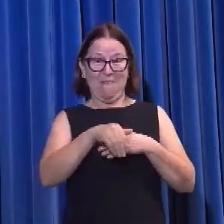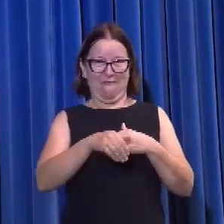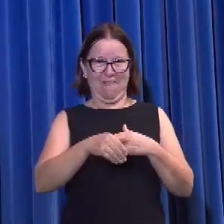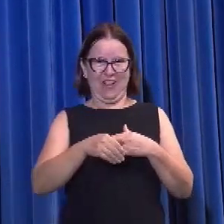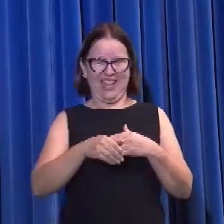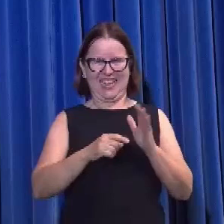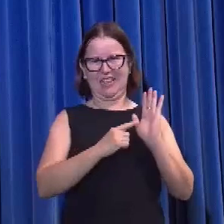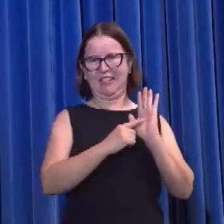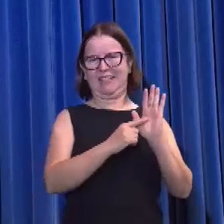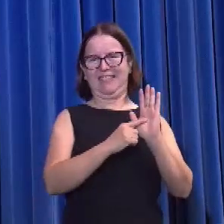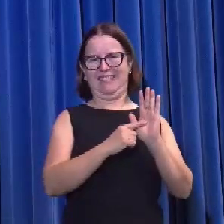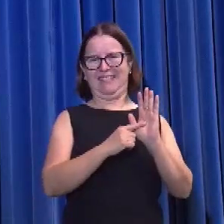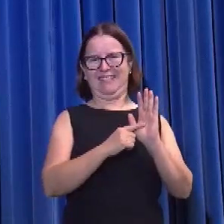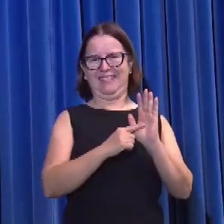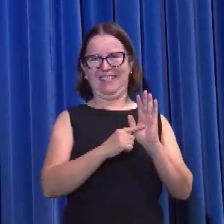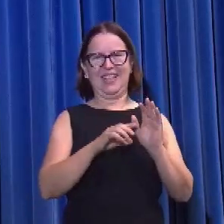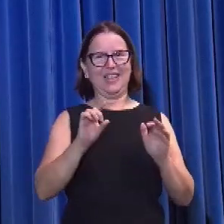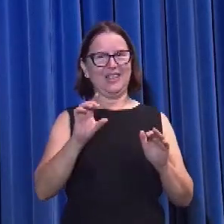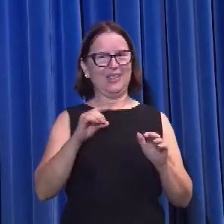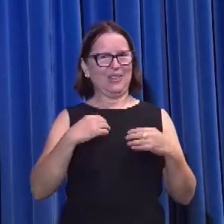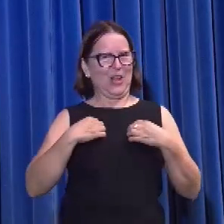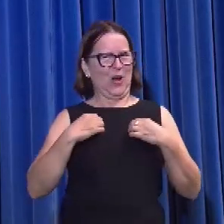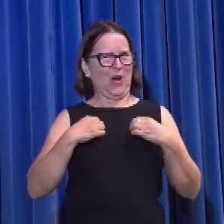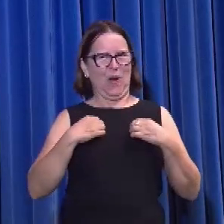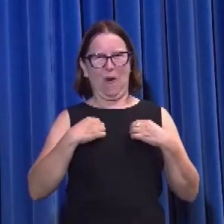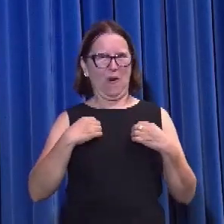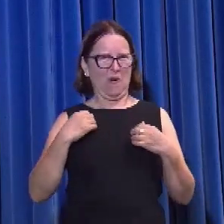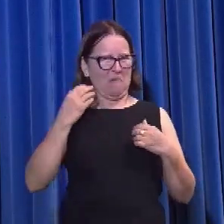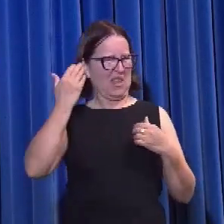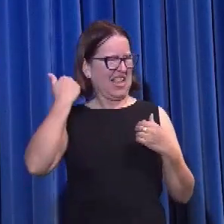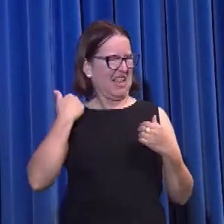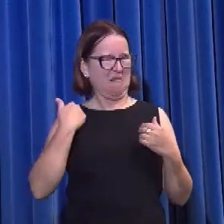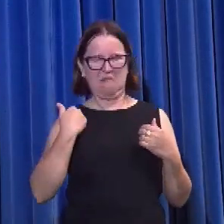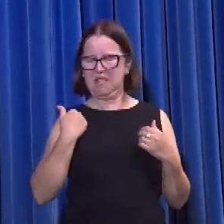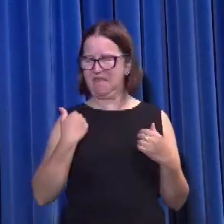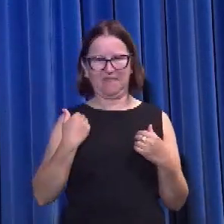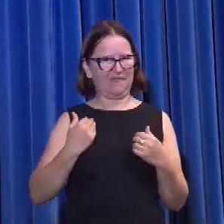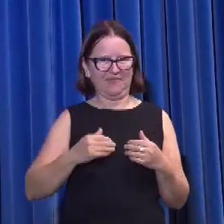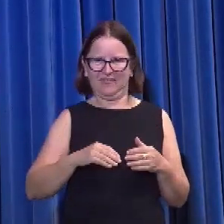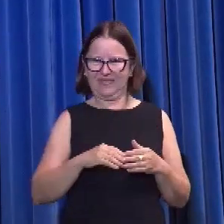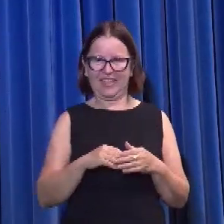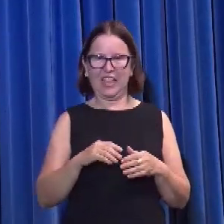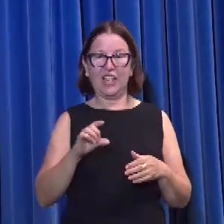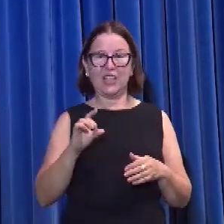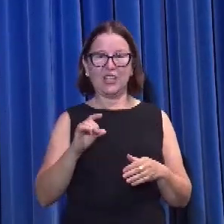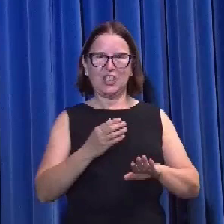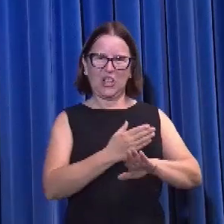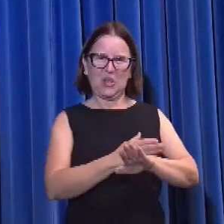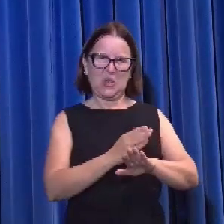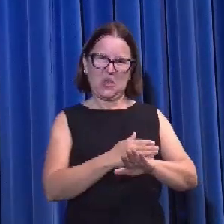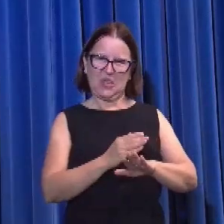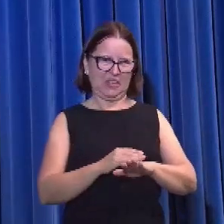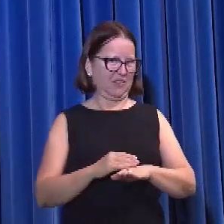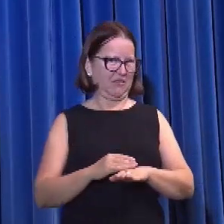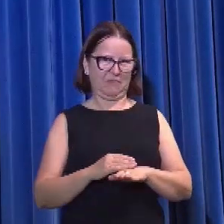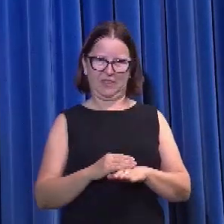santarrões que não são santos pela santidade de Cristo. São santos sob os costumes do legalismo